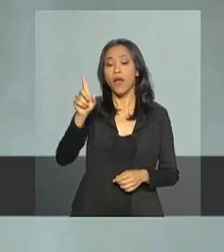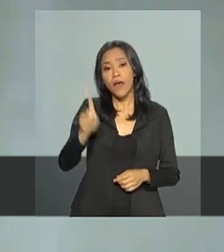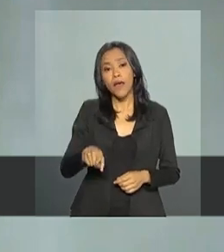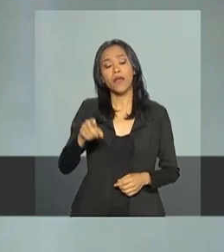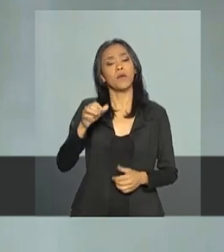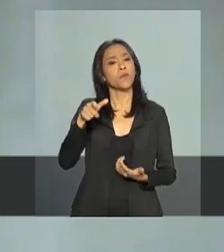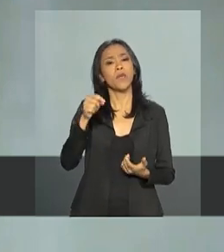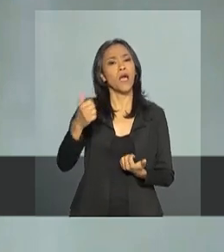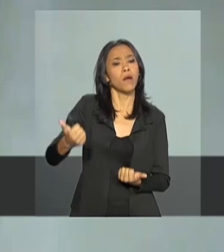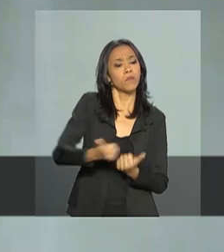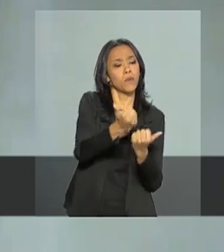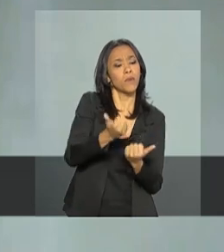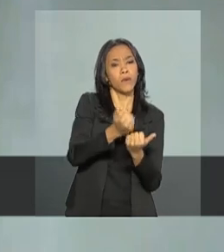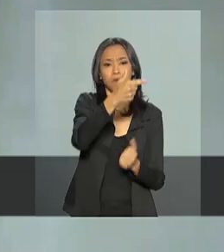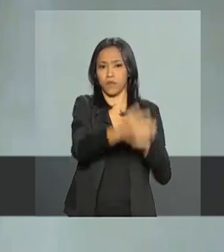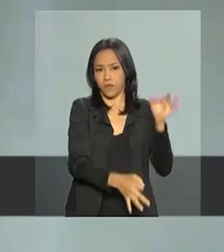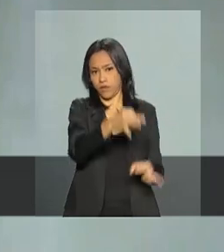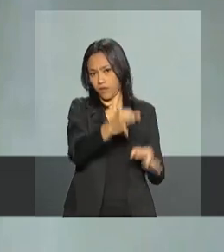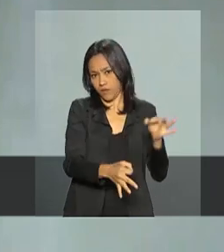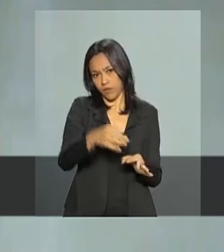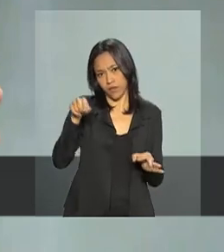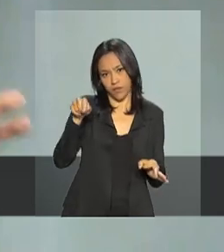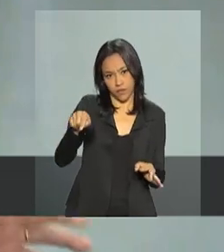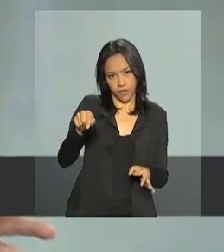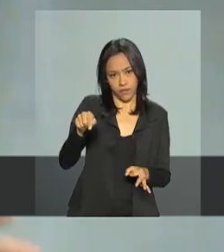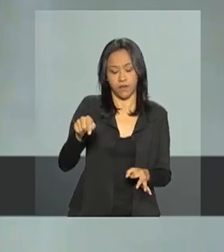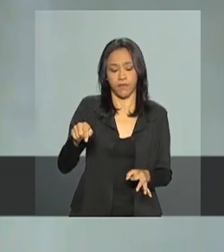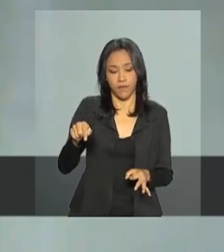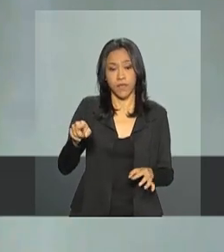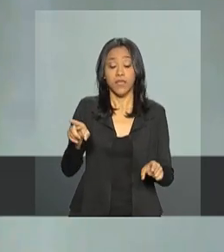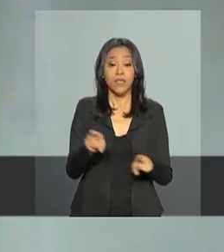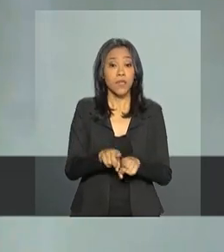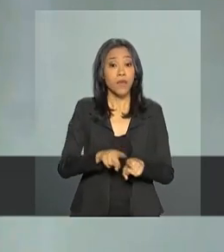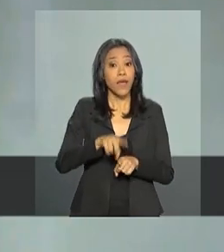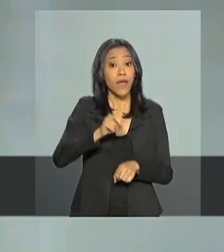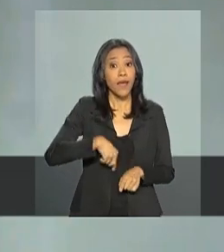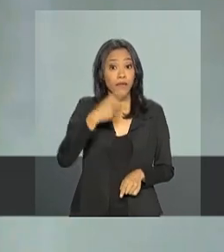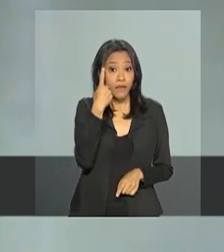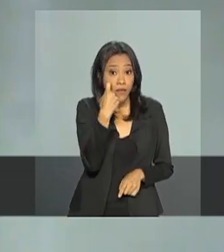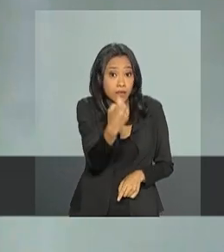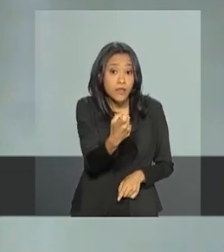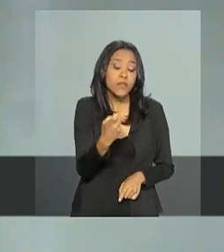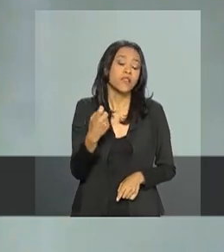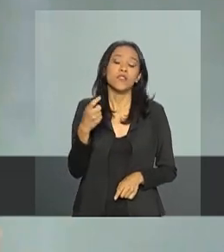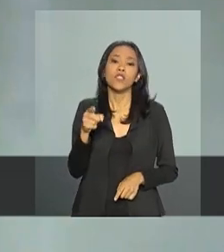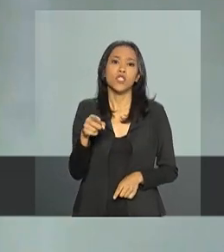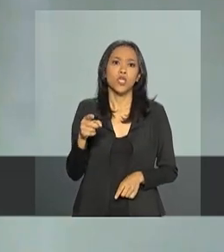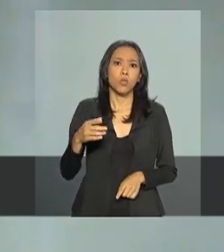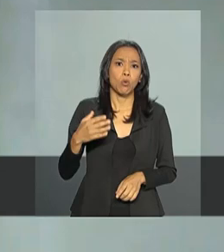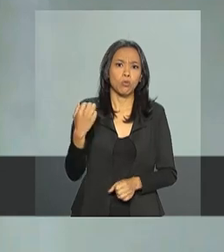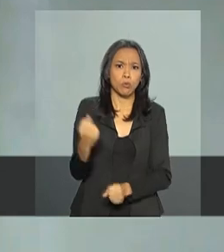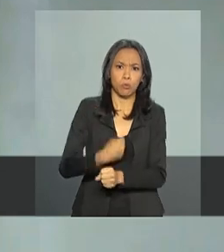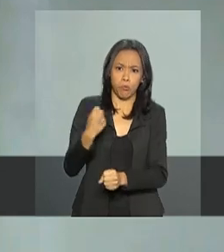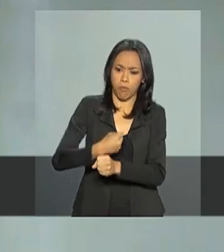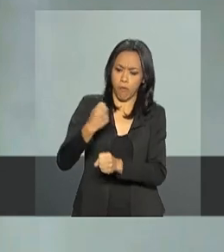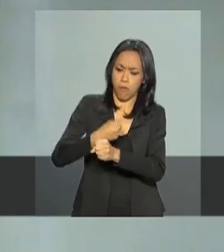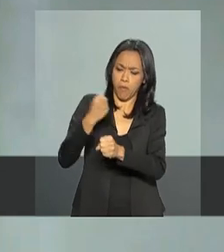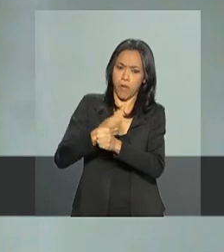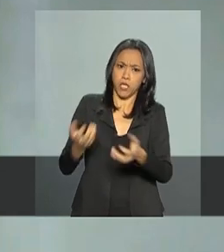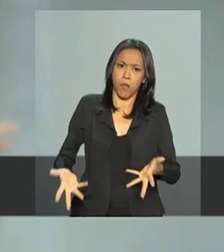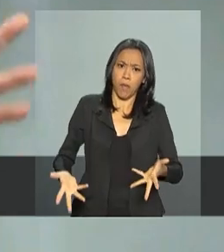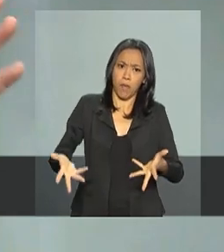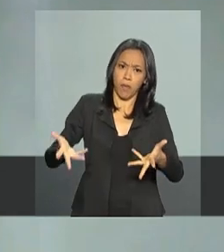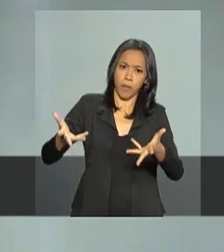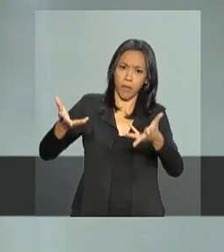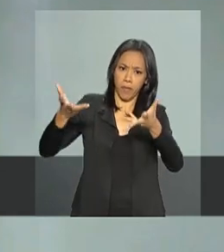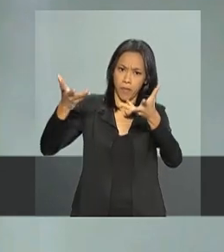assistência judiciária, não é? E até fisicamente interessante, o maior prédio da Procuradoria do Estado, onde havia